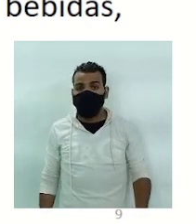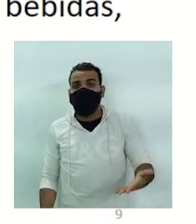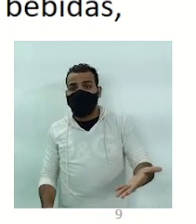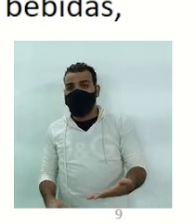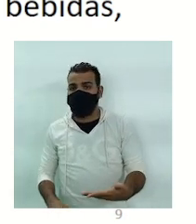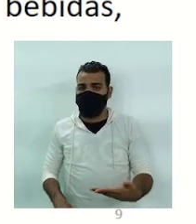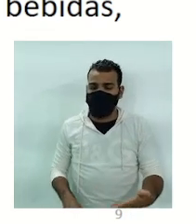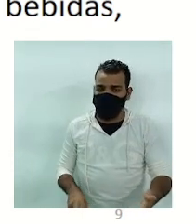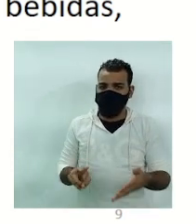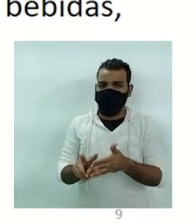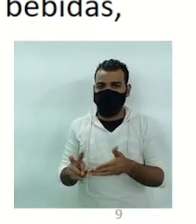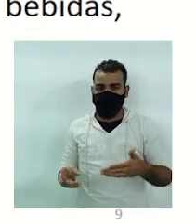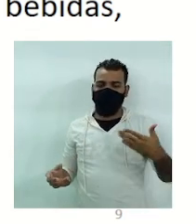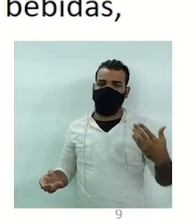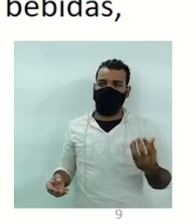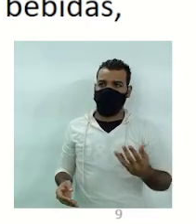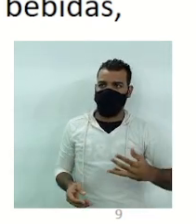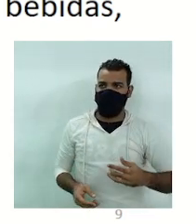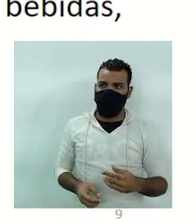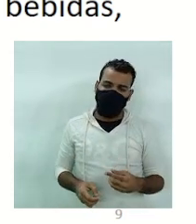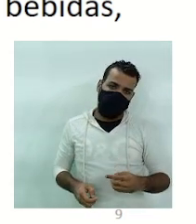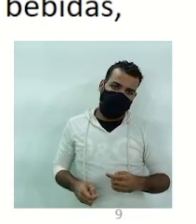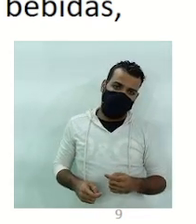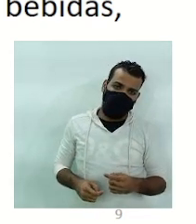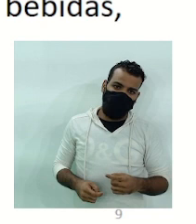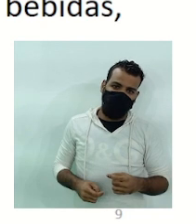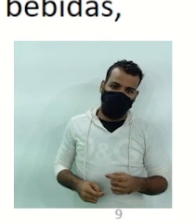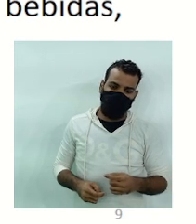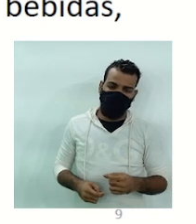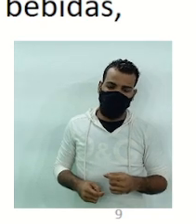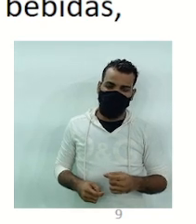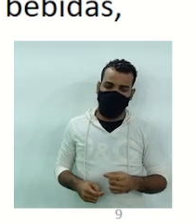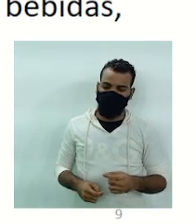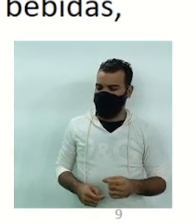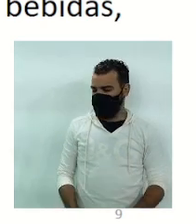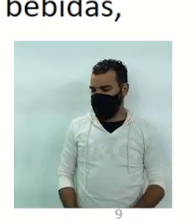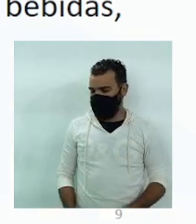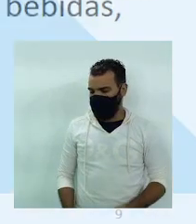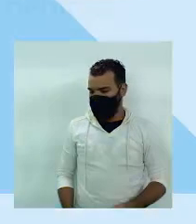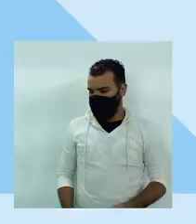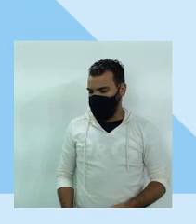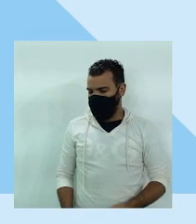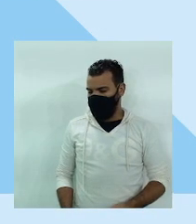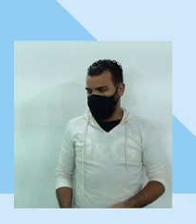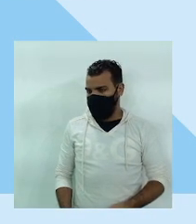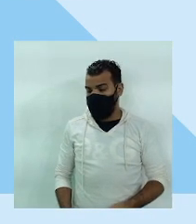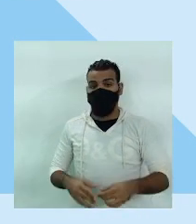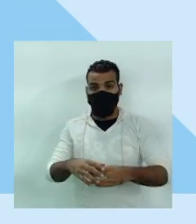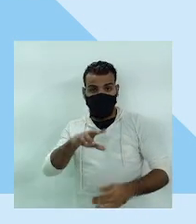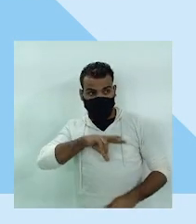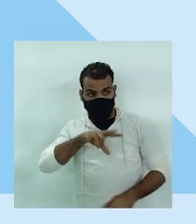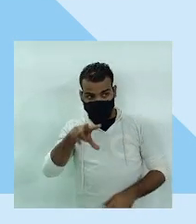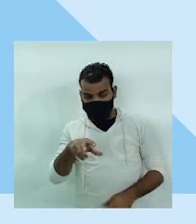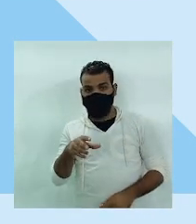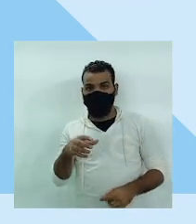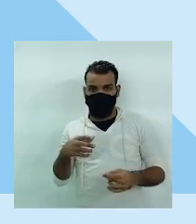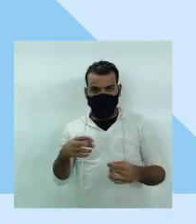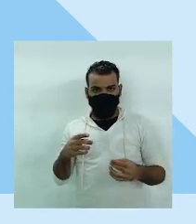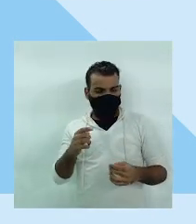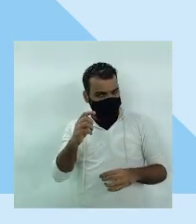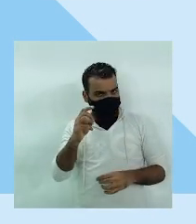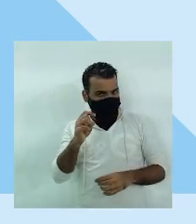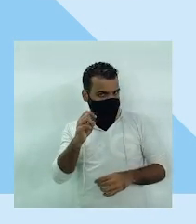aparentemente dóceis à dominação. Então, na visão dos primeiros portugueses, uma coisa muito